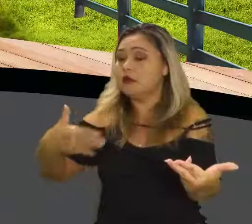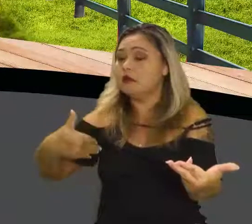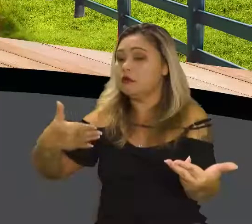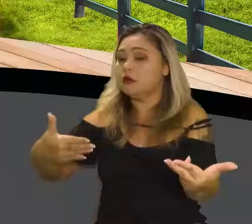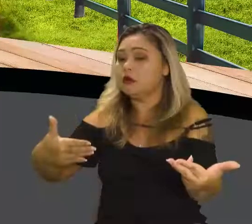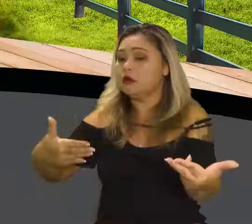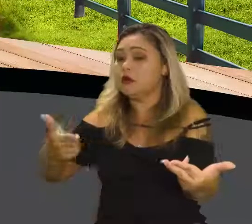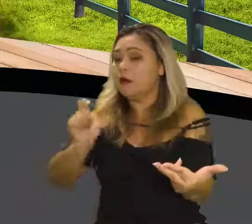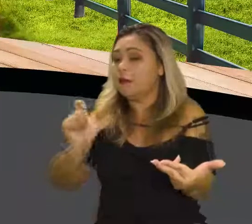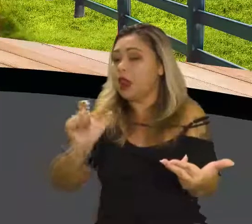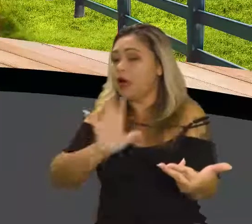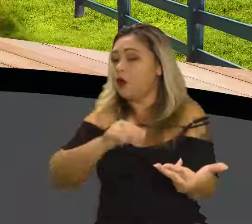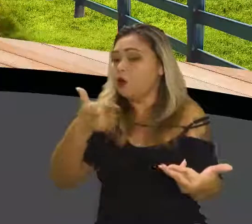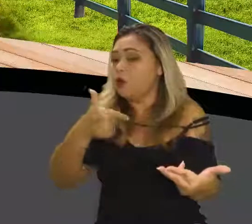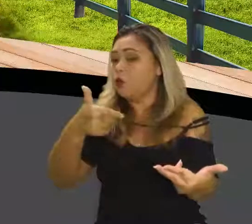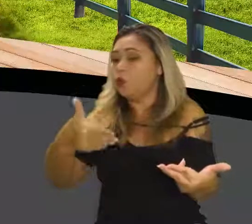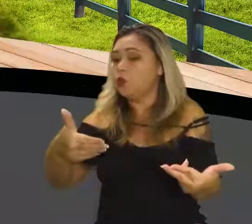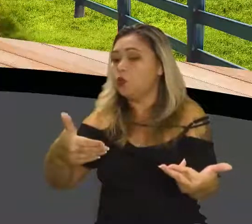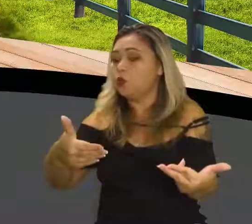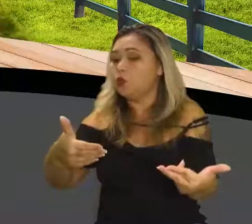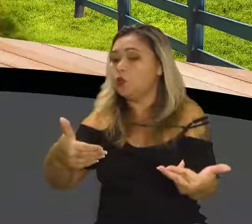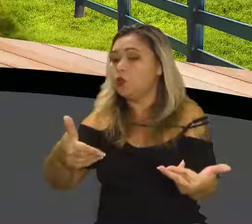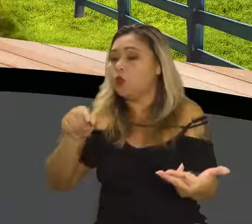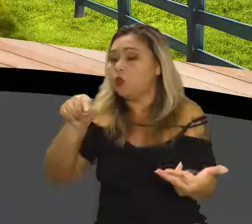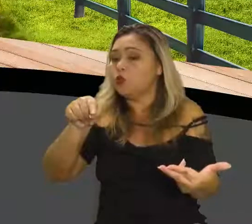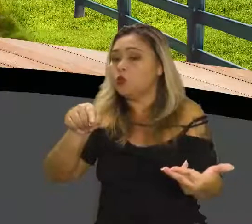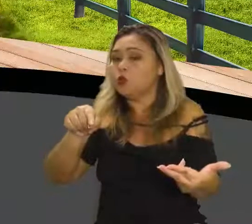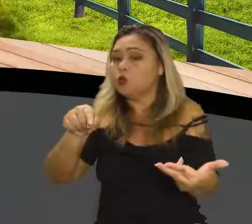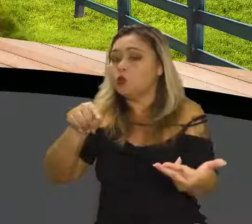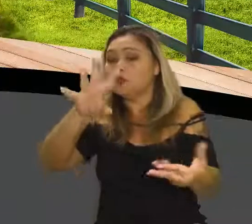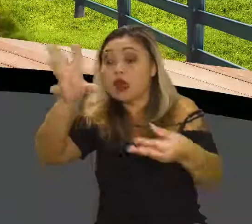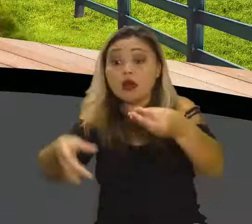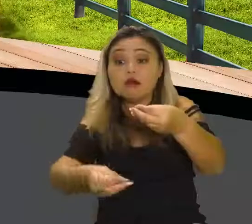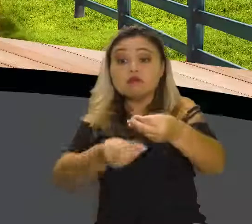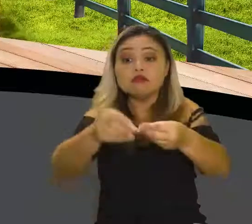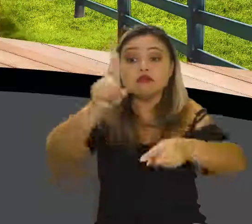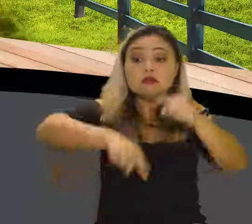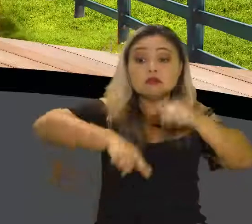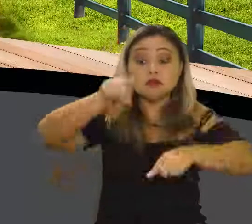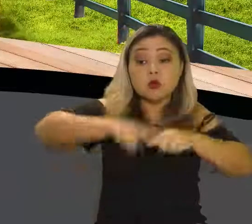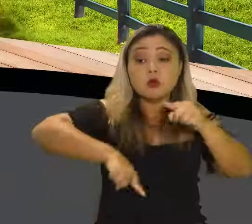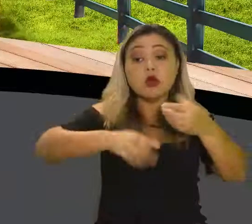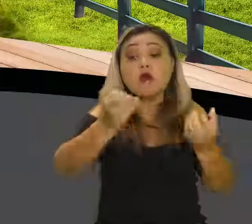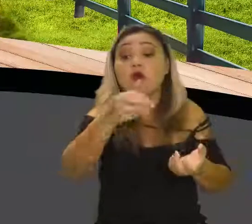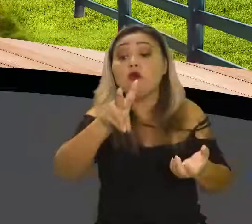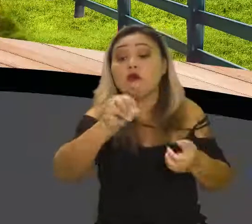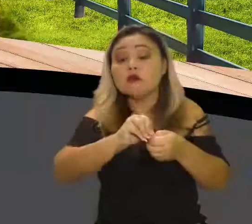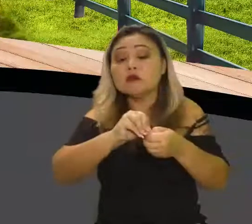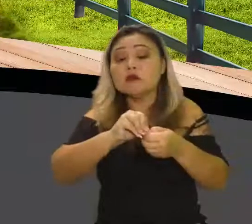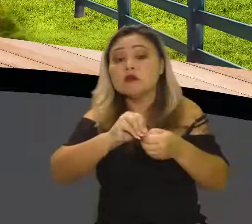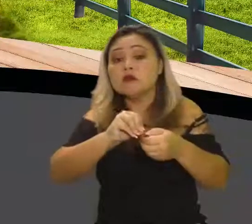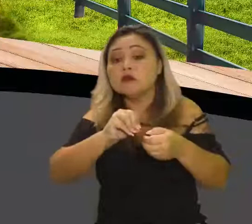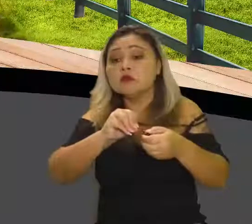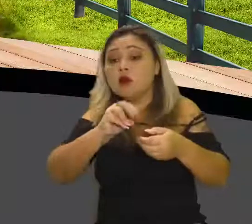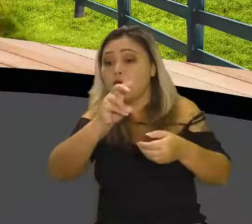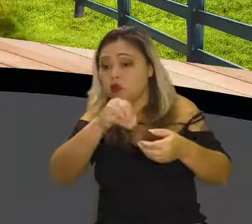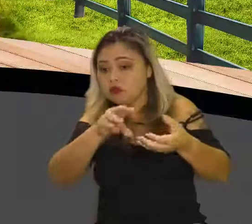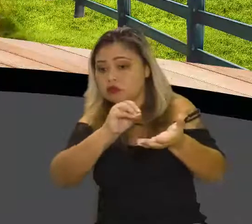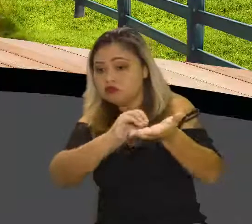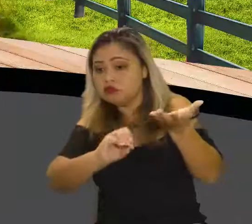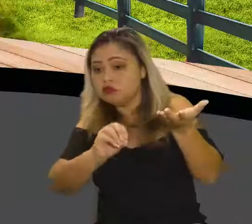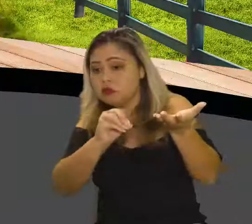processamento, eu quero dizer outra coisa. É quando você embute um valor no produto. O produto é ovo. Aí você